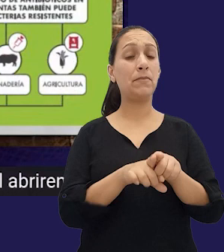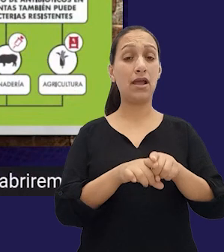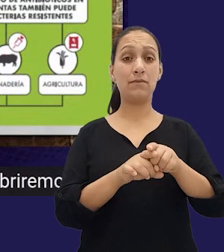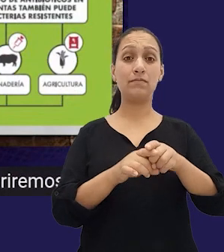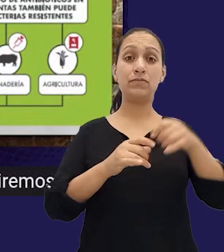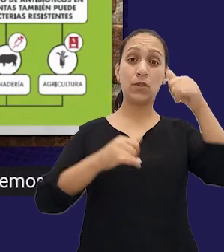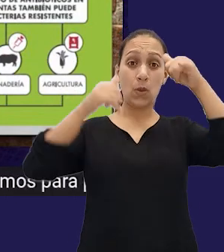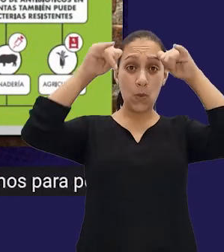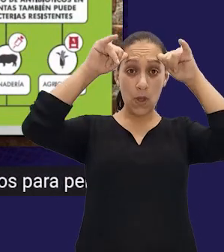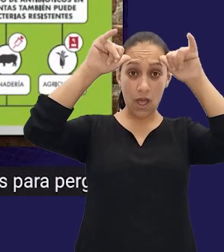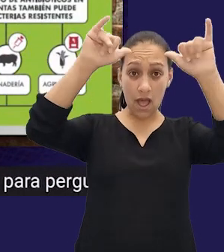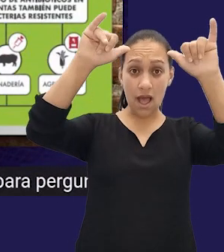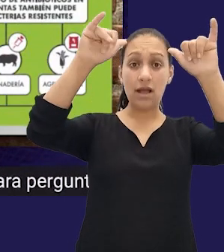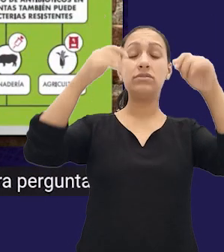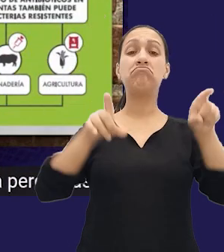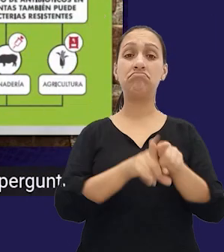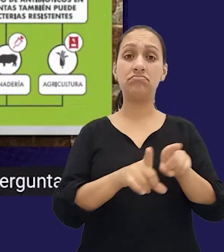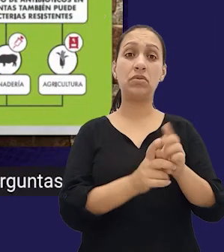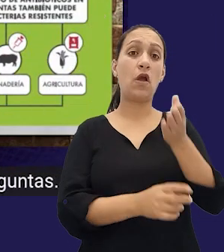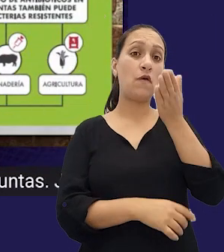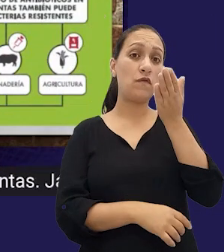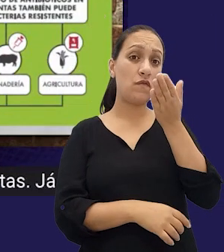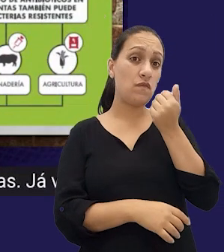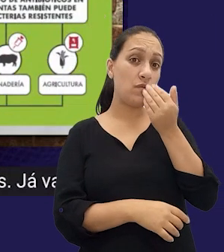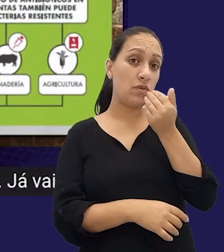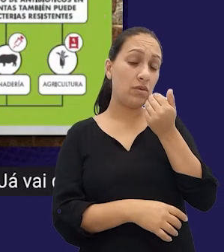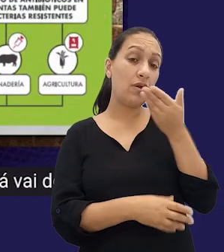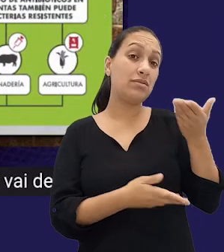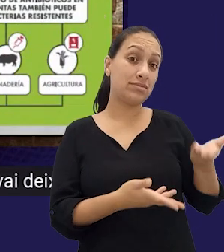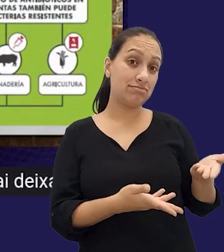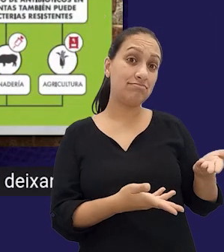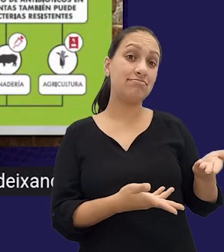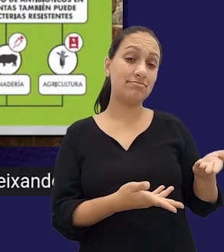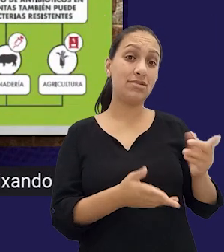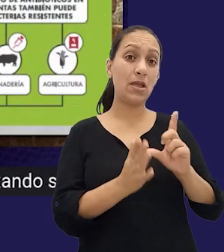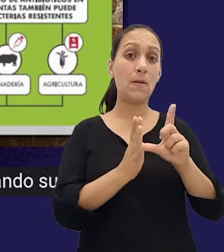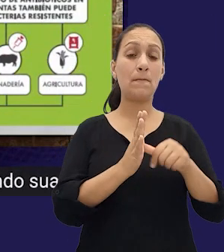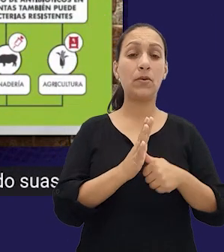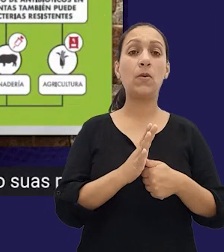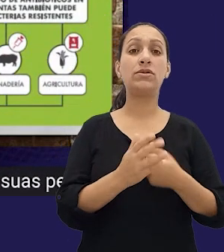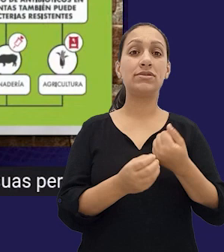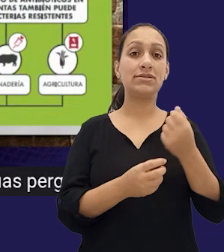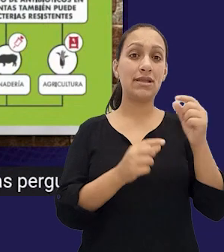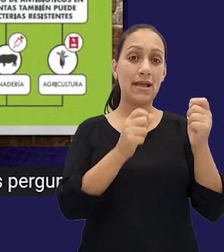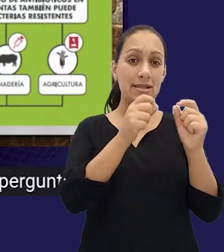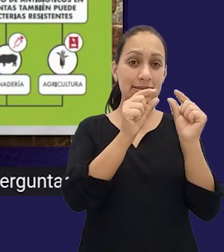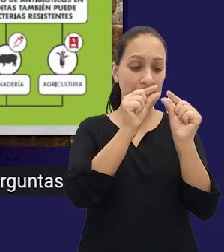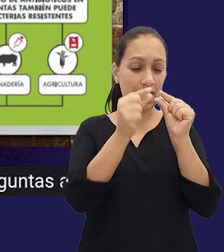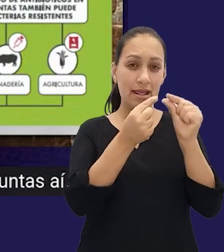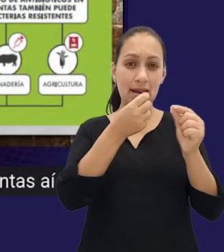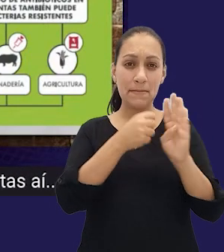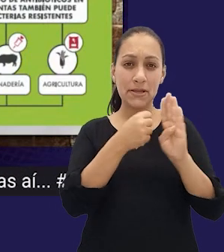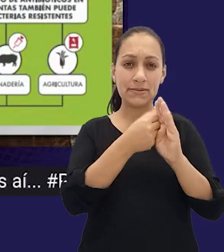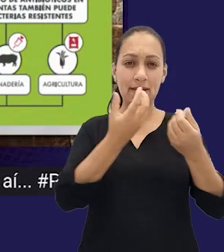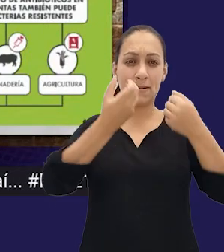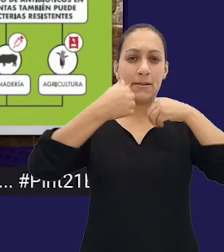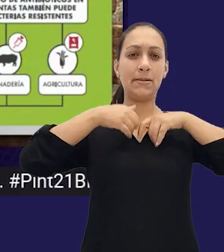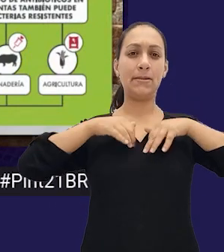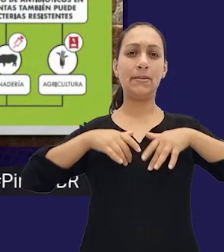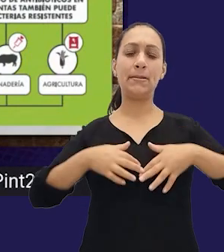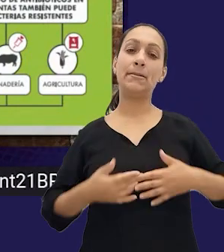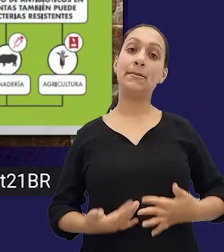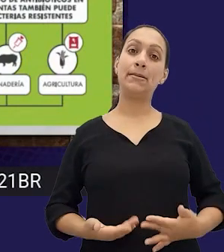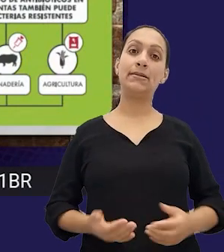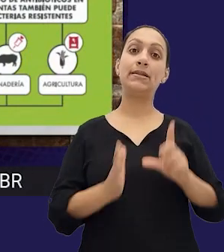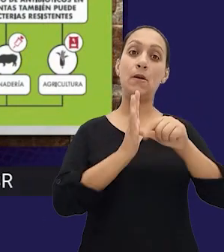né, vai poder se alimentar desse recurso hídrico, vai poder, então, ingerir essas bactérias resistentes e excretá-las,